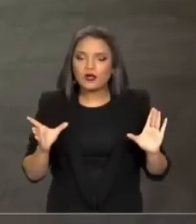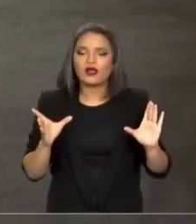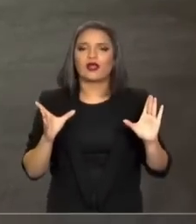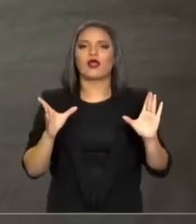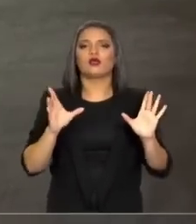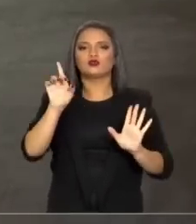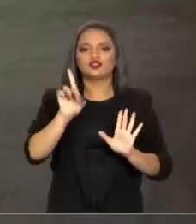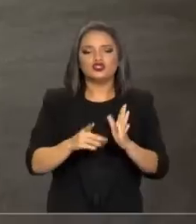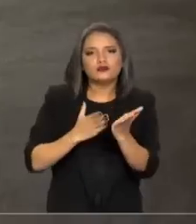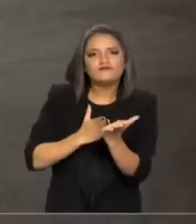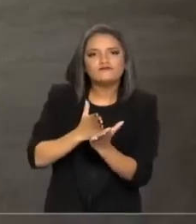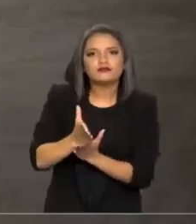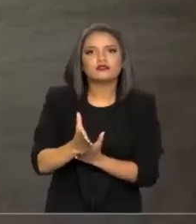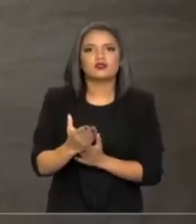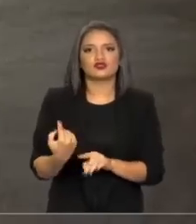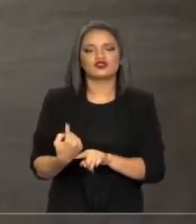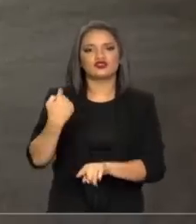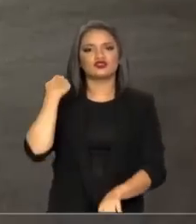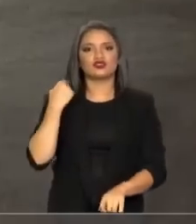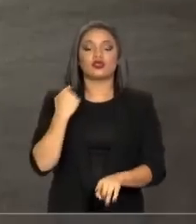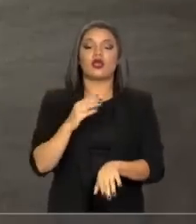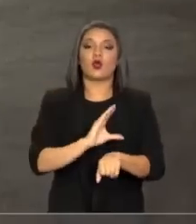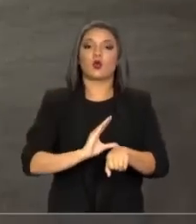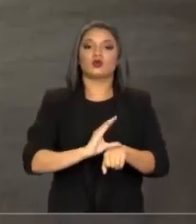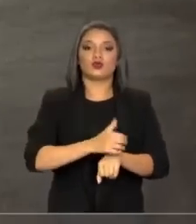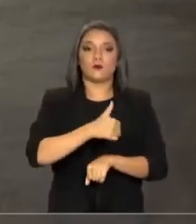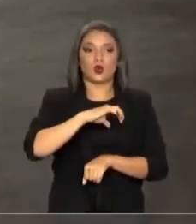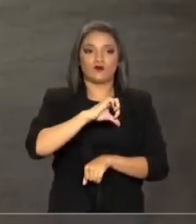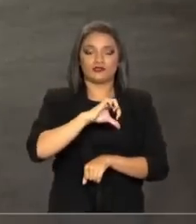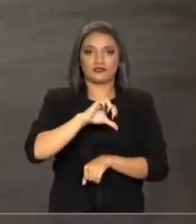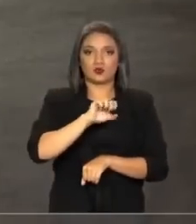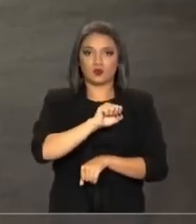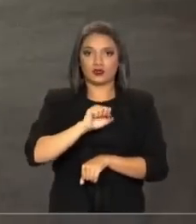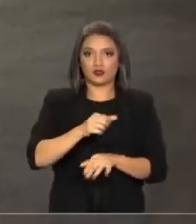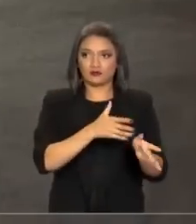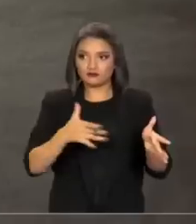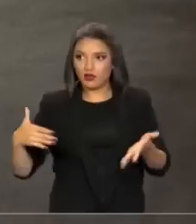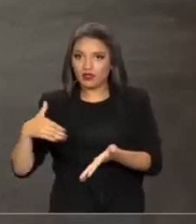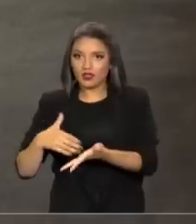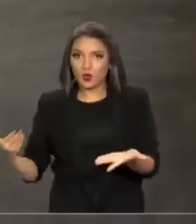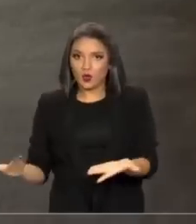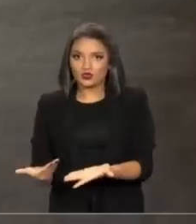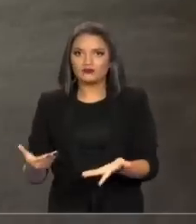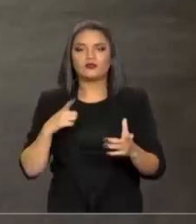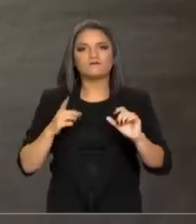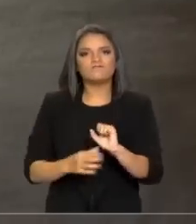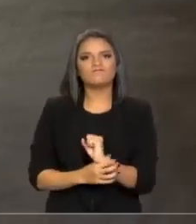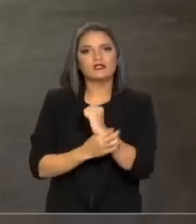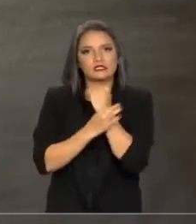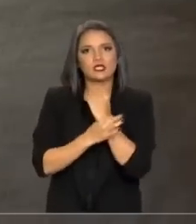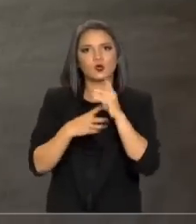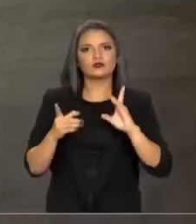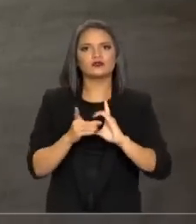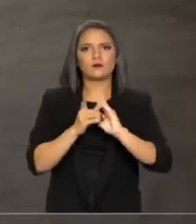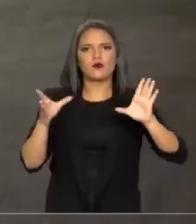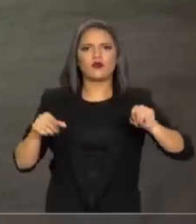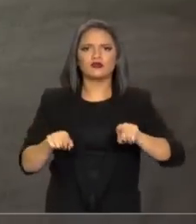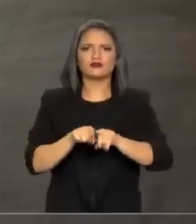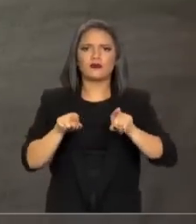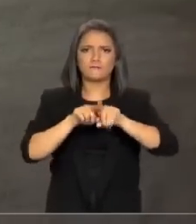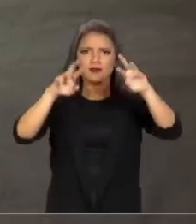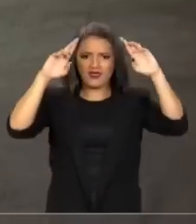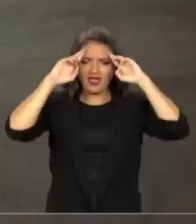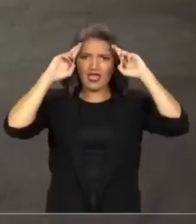desde a prorrogação da Constituição de 1988 estabilidade democrática e respeito